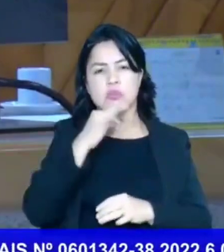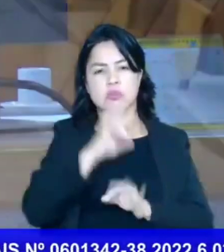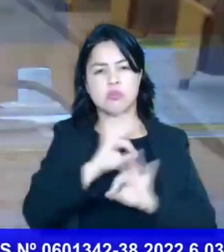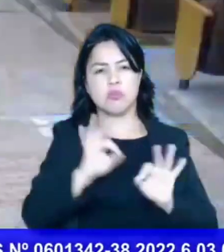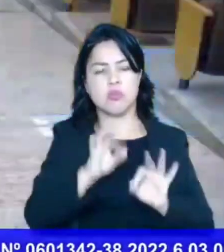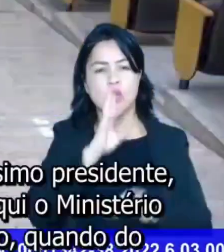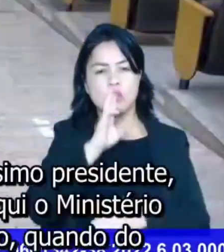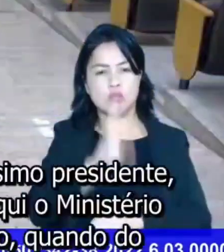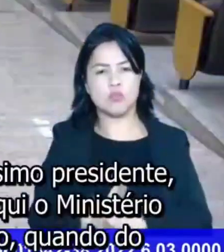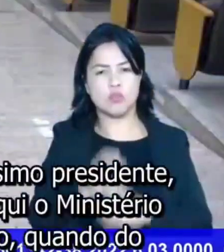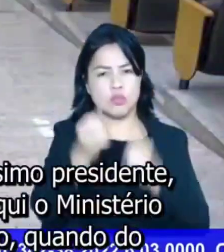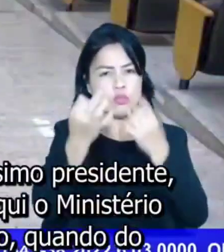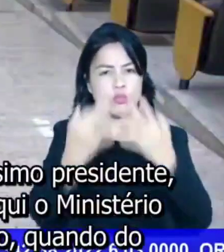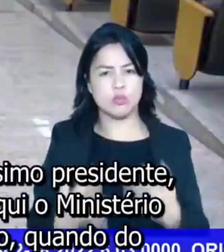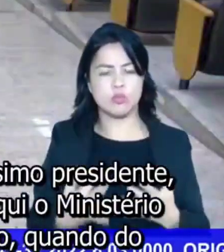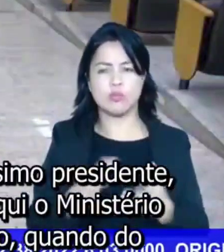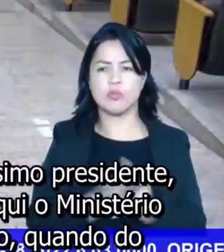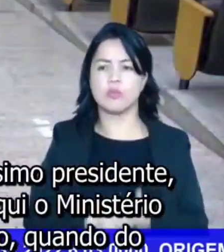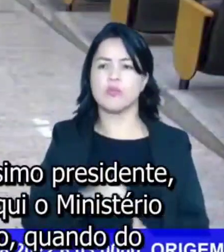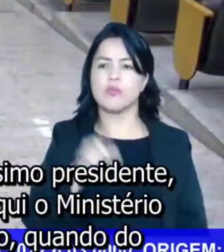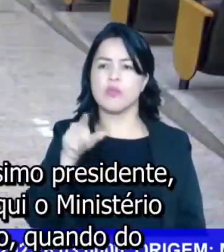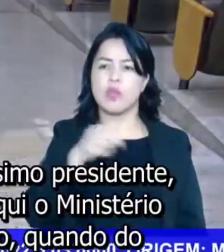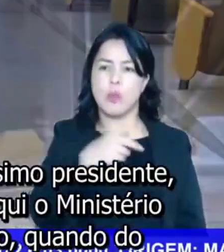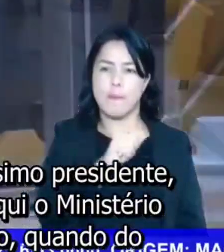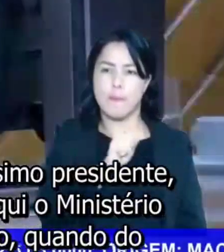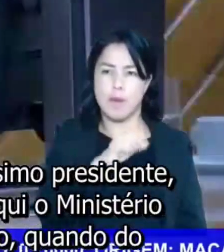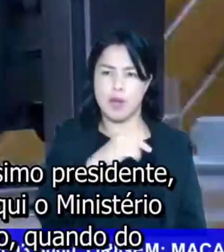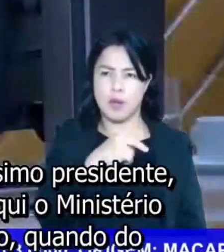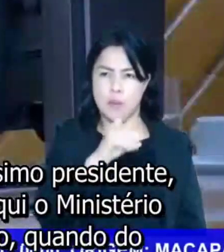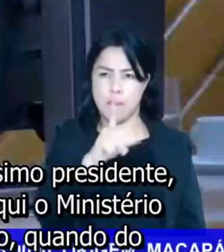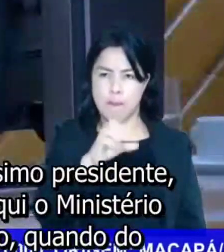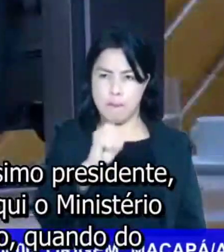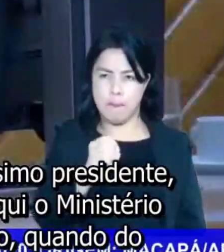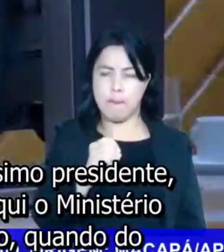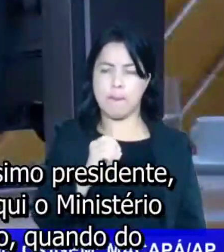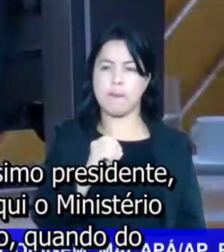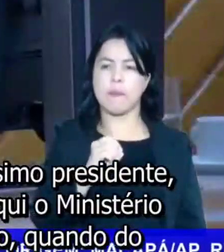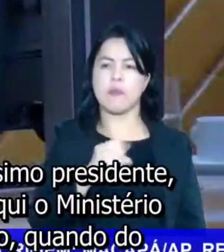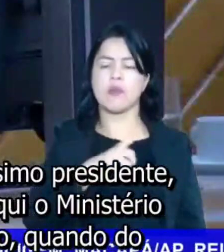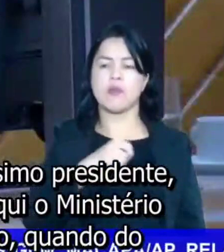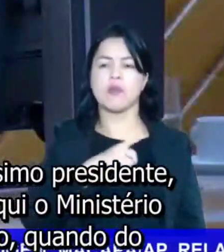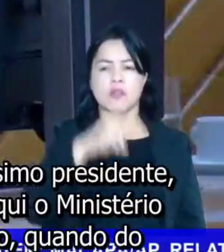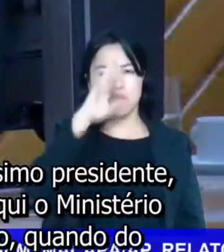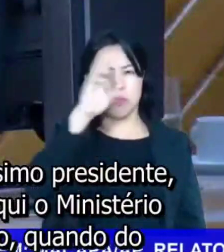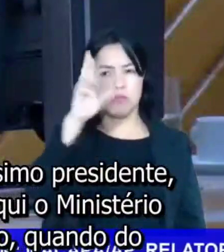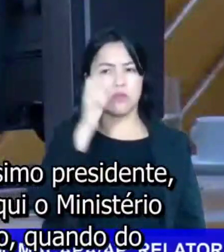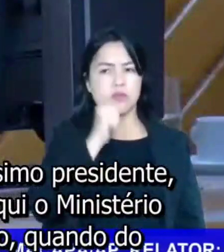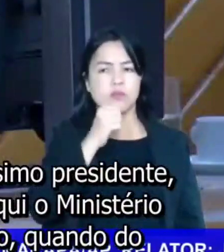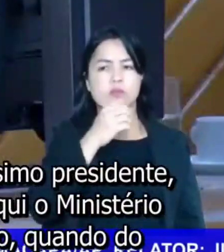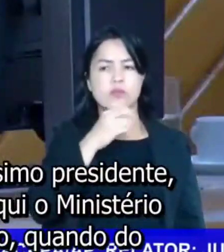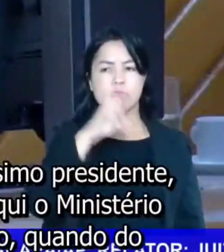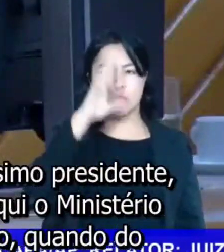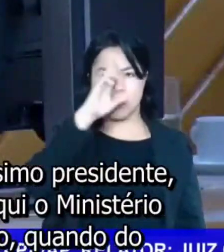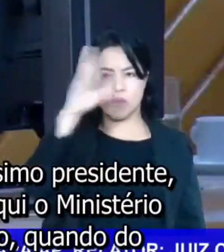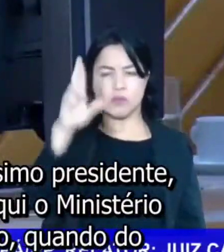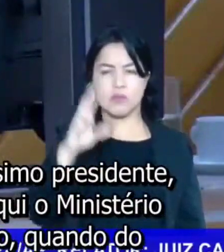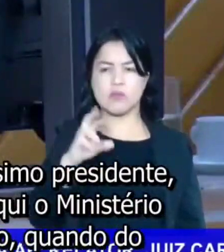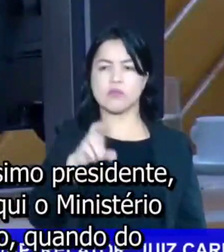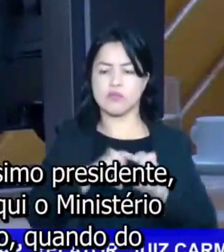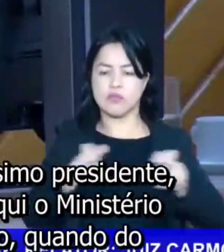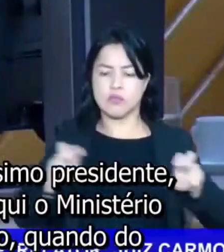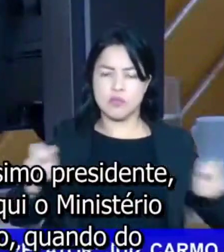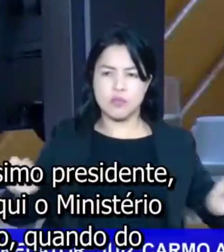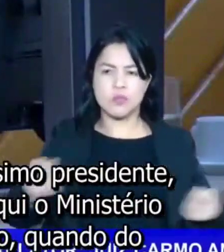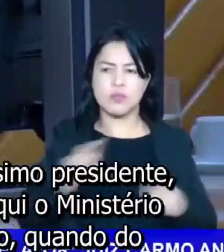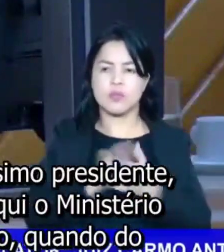relatório. Doutor Pablo, Ministério Público. Obrigado, Santíssimo Presidente. A sua mesa, procurador do Ministério Público, doutor